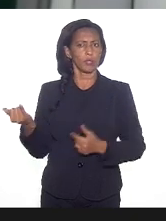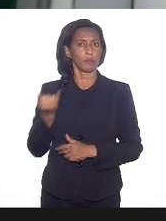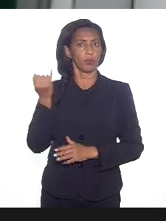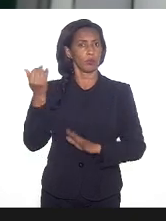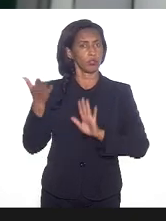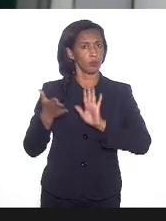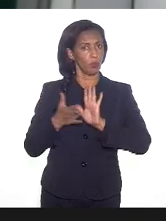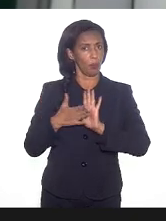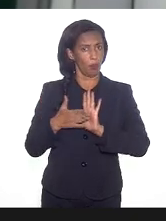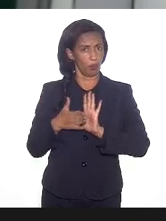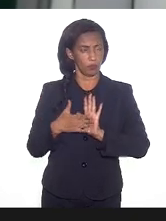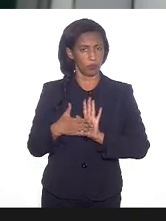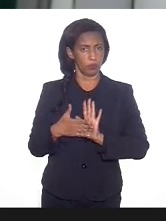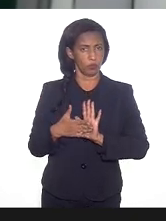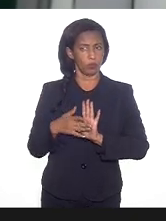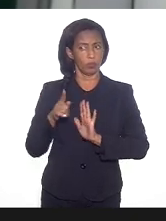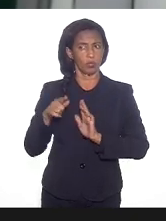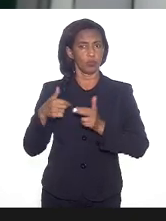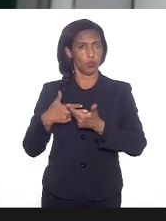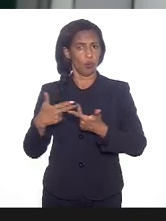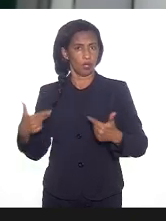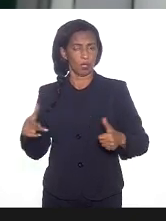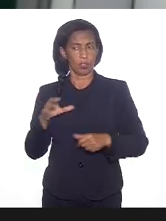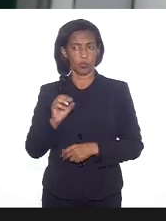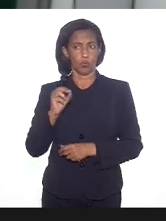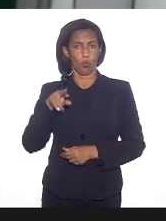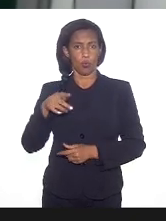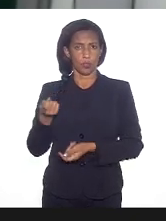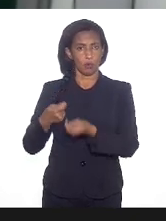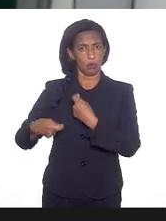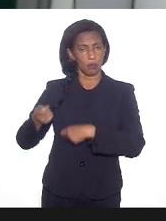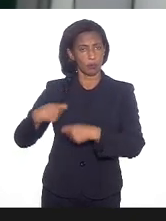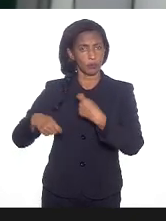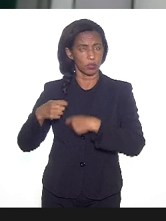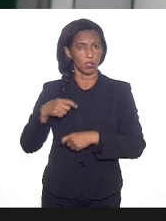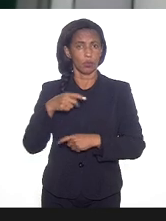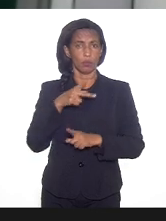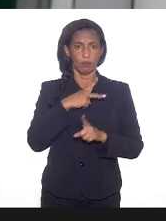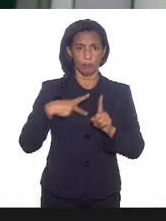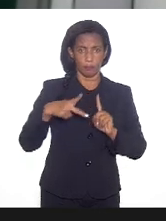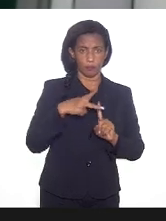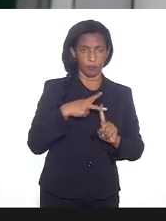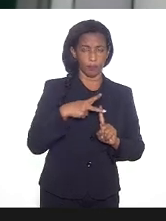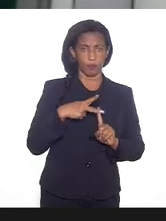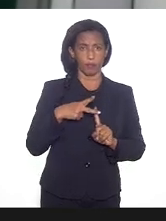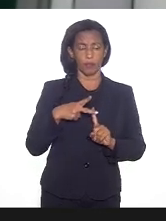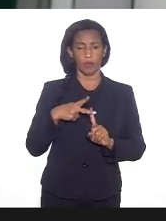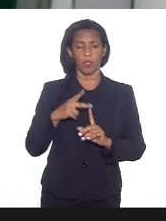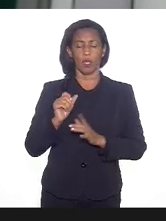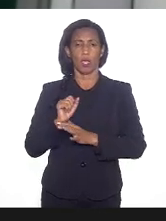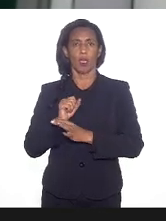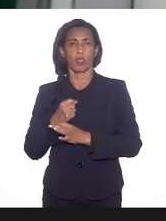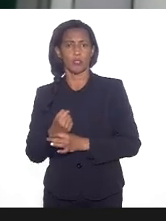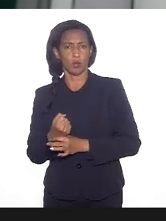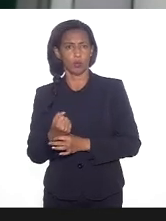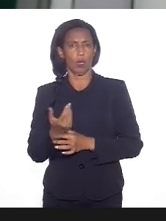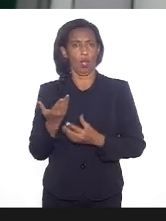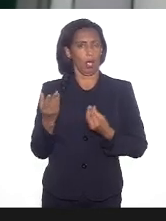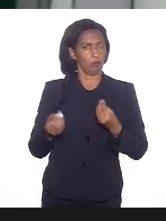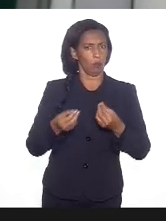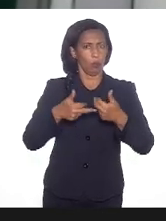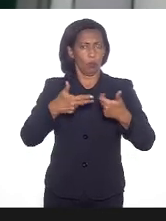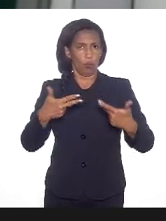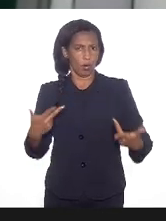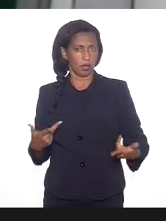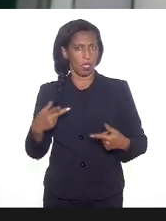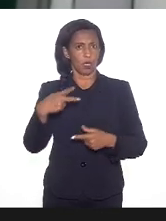propostas. A proposta de paridade no Conselho de Administração do Rio Previdência, assegurado, como disse Vossa Excelência, o voto de qualidade